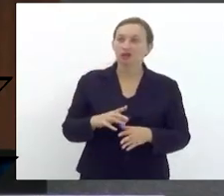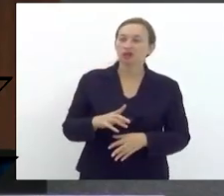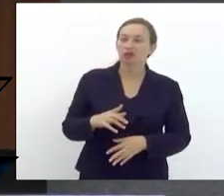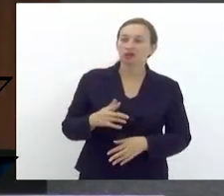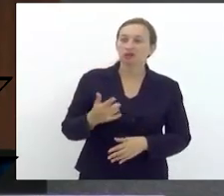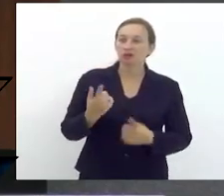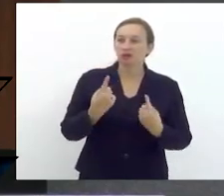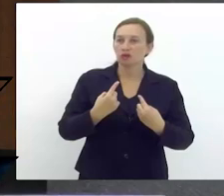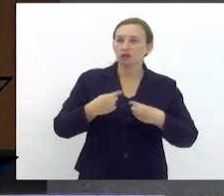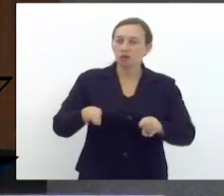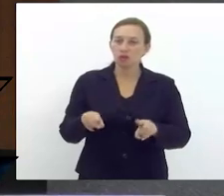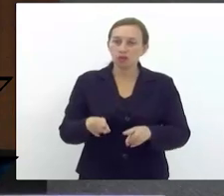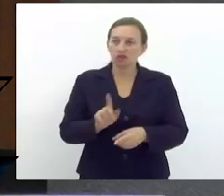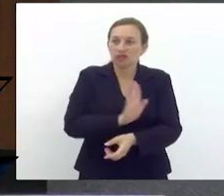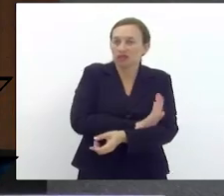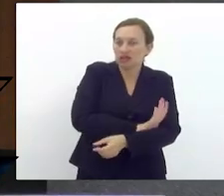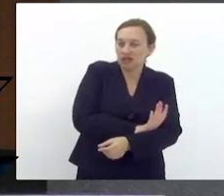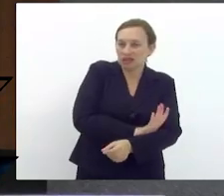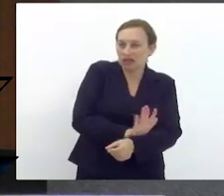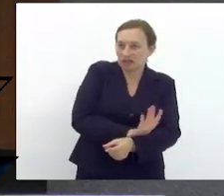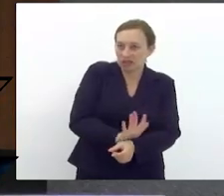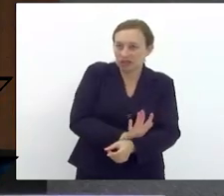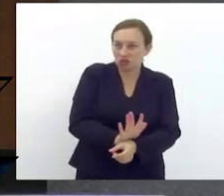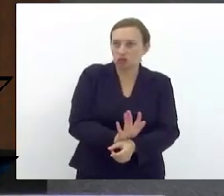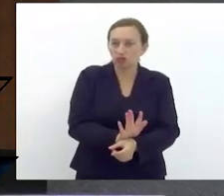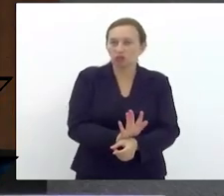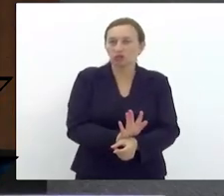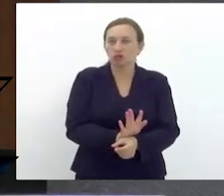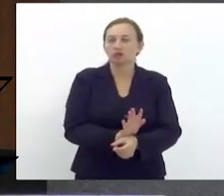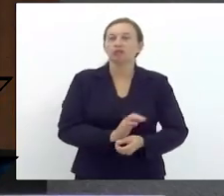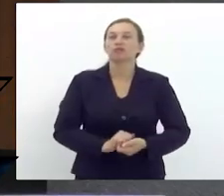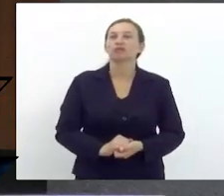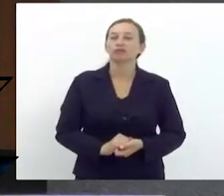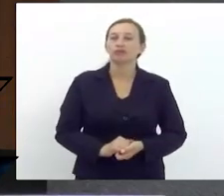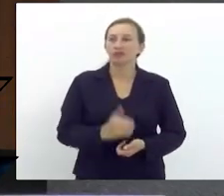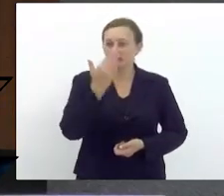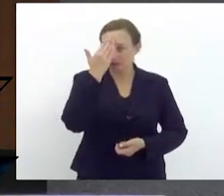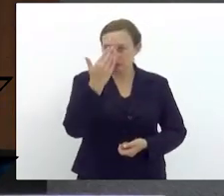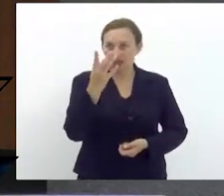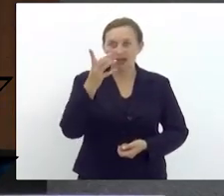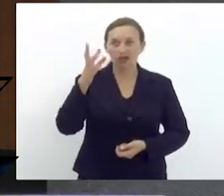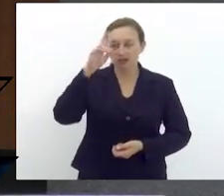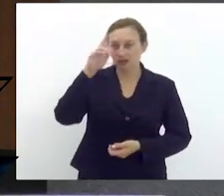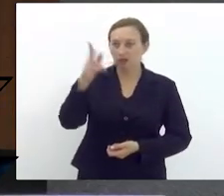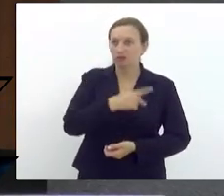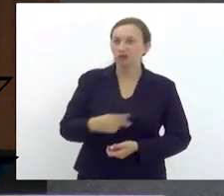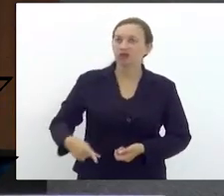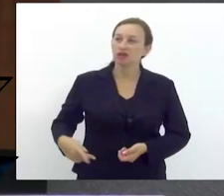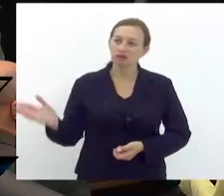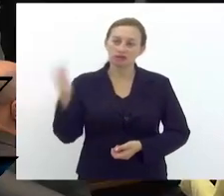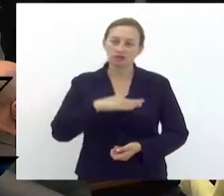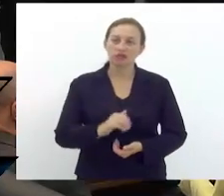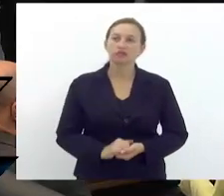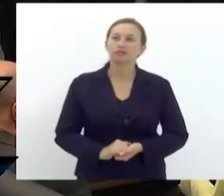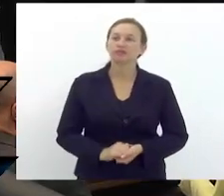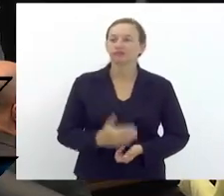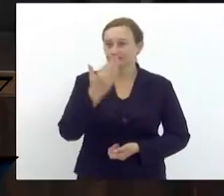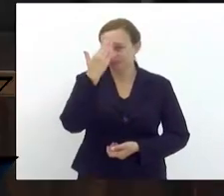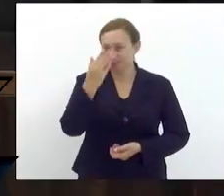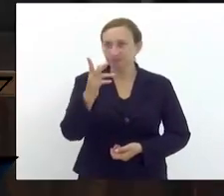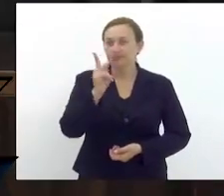a combater essa chaga esse essa praga chamada racismo Muito obrigado Presidente Vamos que vamos Obrigado